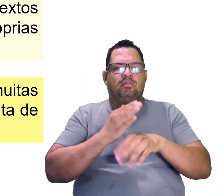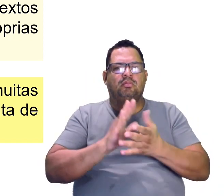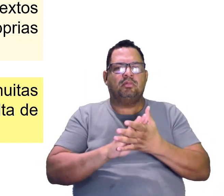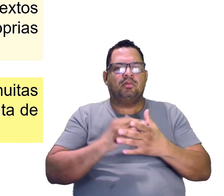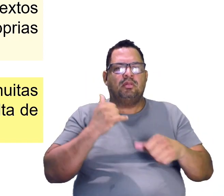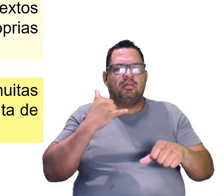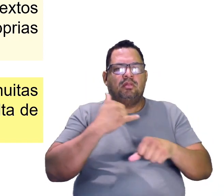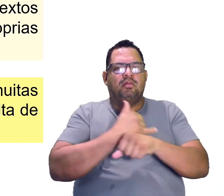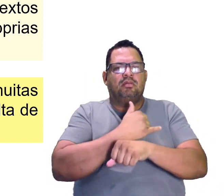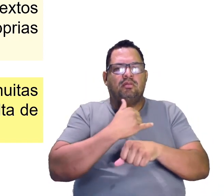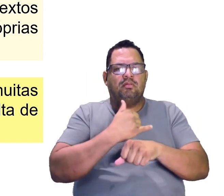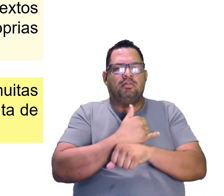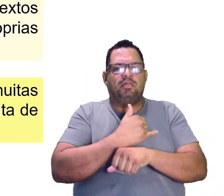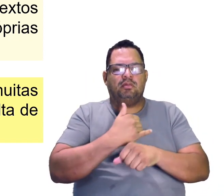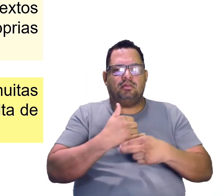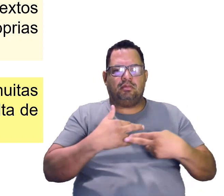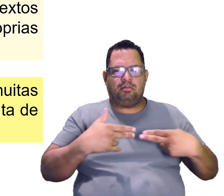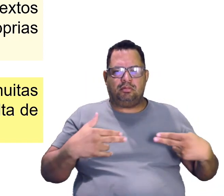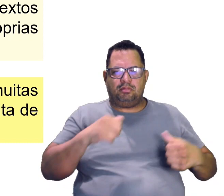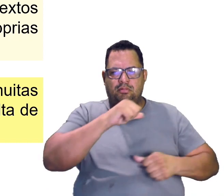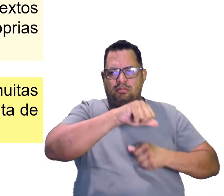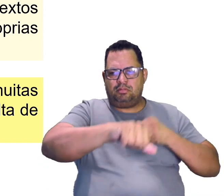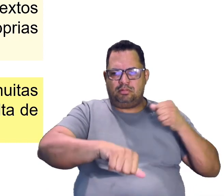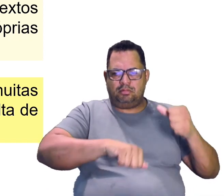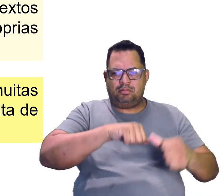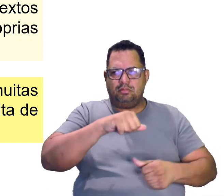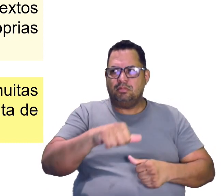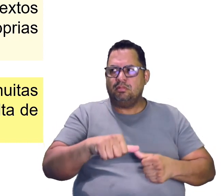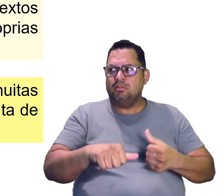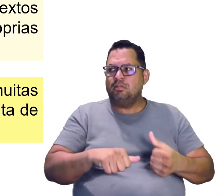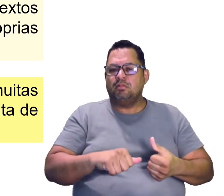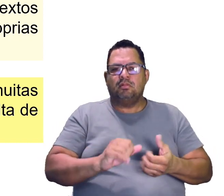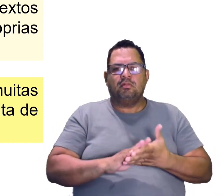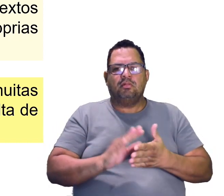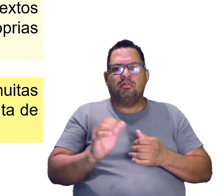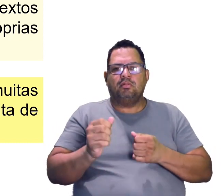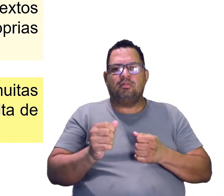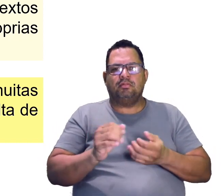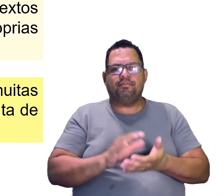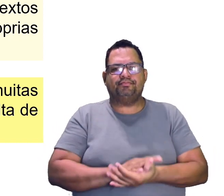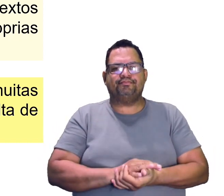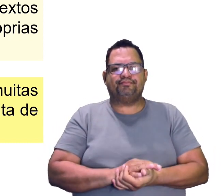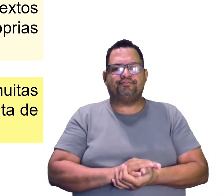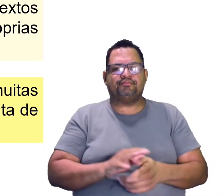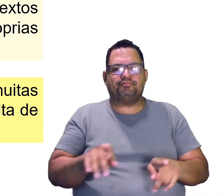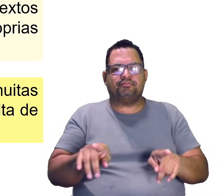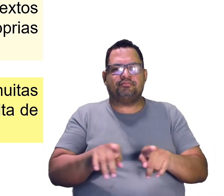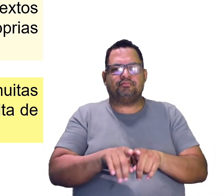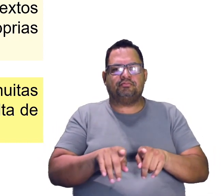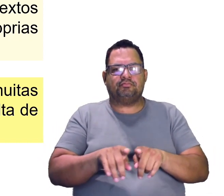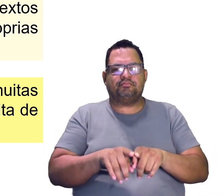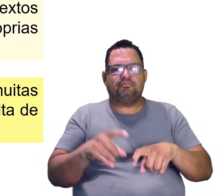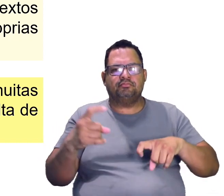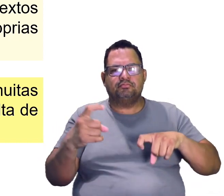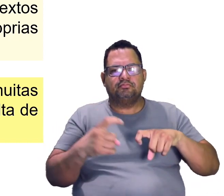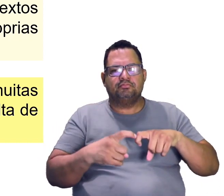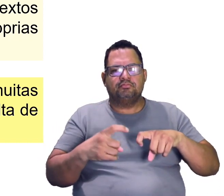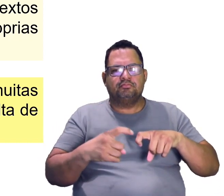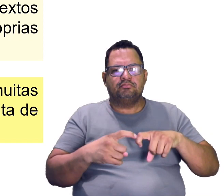quer dizer o fato de transformar metais, ok? De manipular metais. Também na